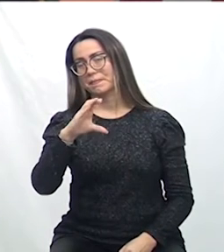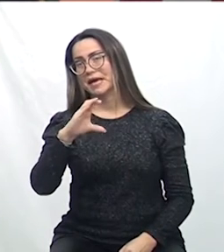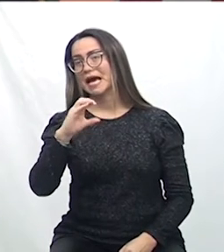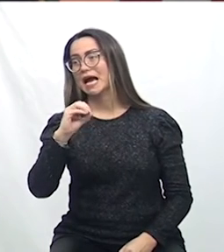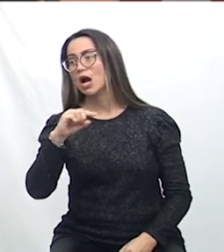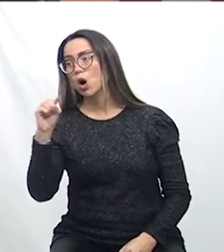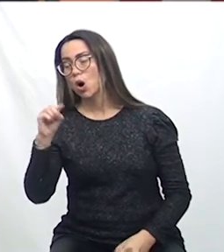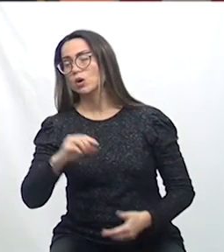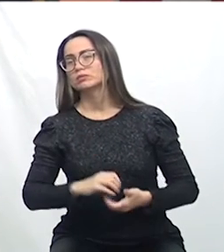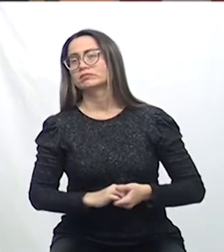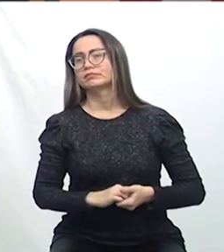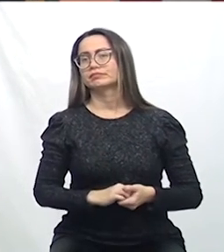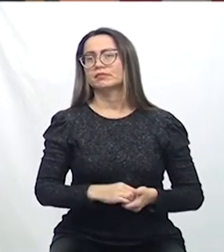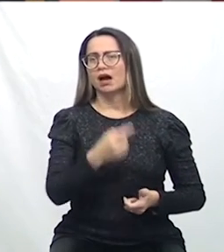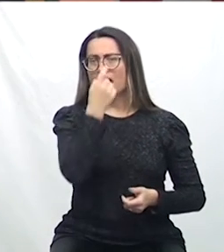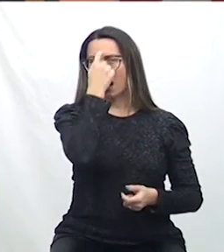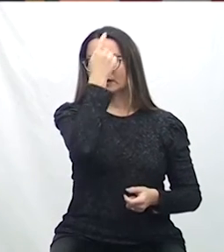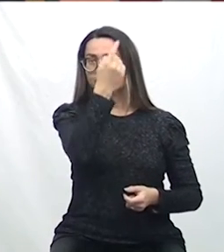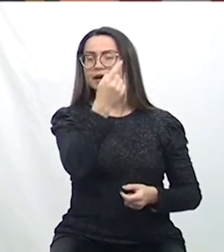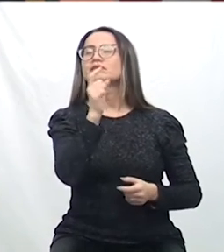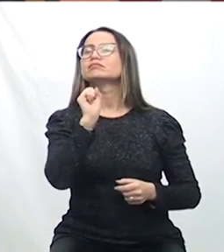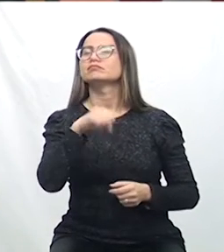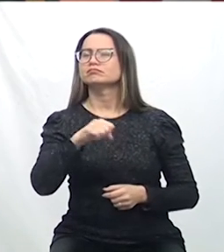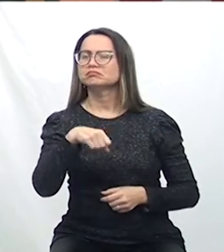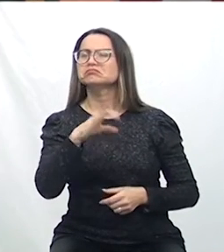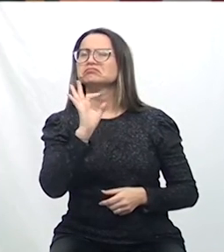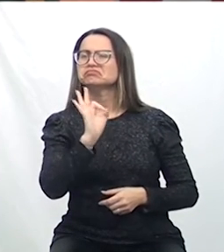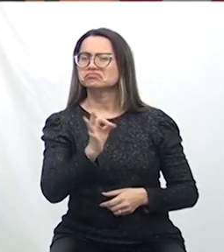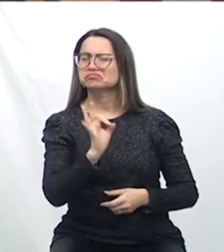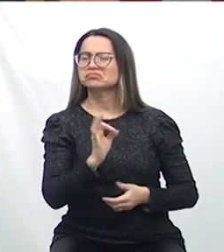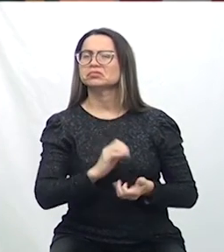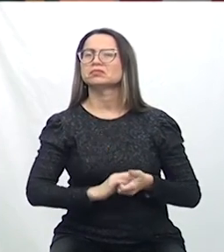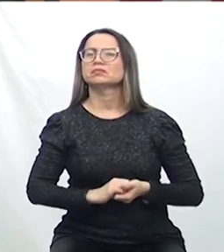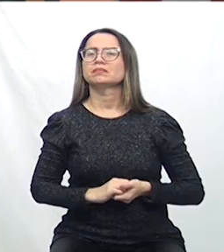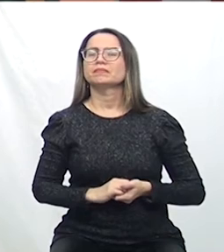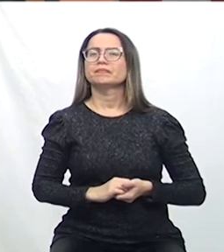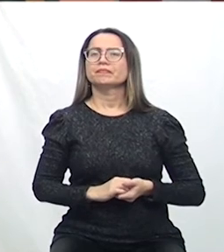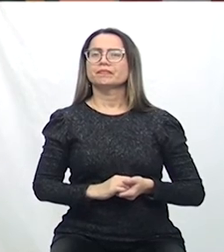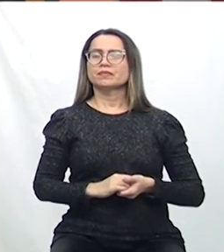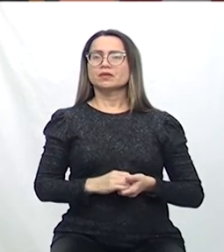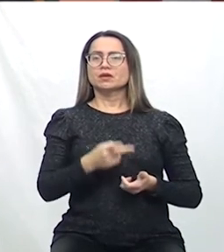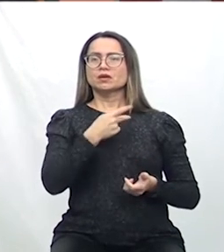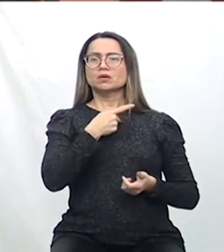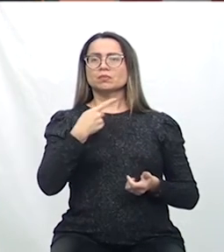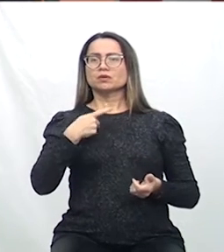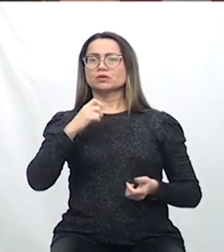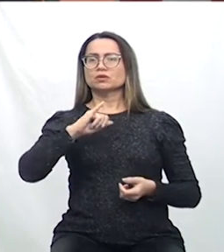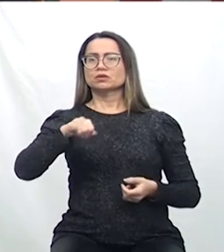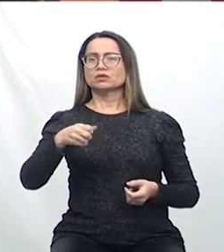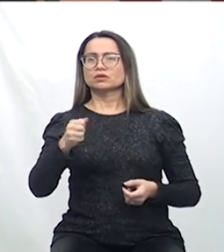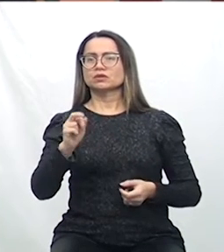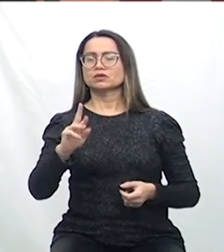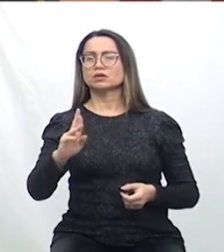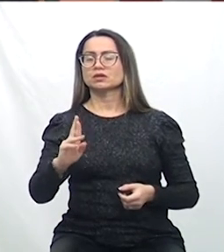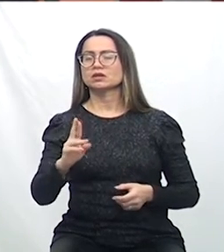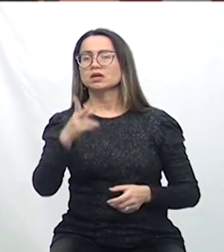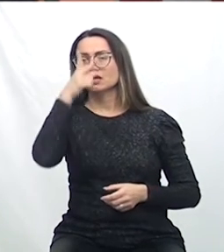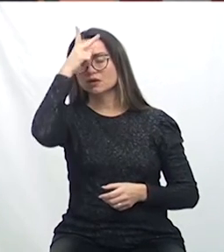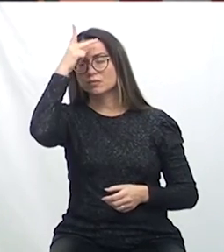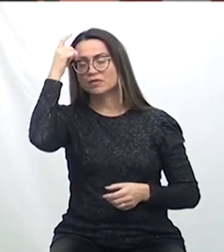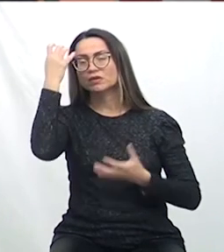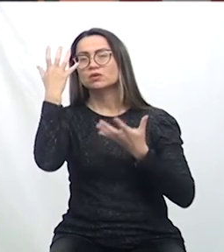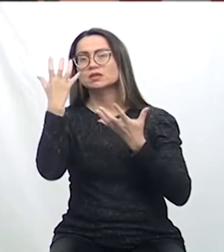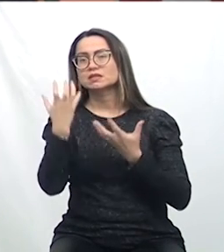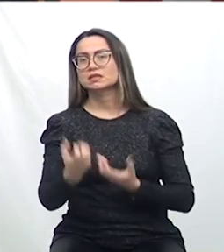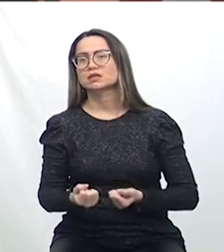ideia e estava dando certo. Então, o pastor Jair levantou aqui, o prefeito tomou a iniciativa hoje